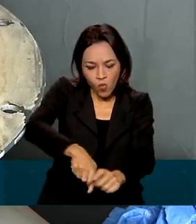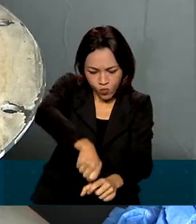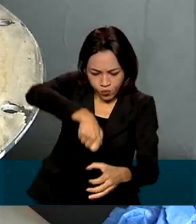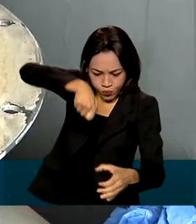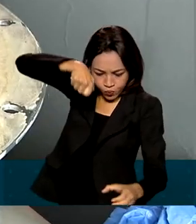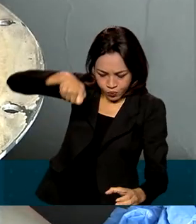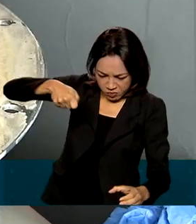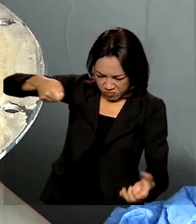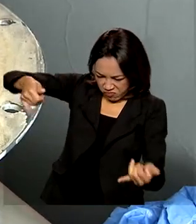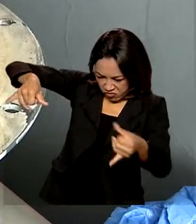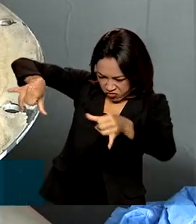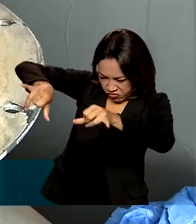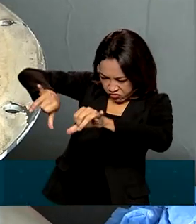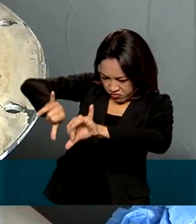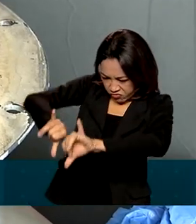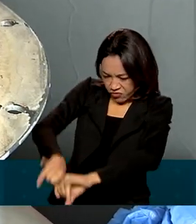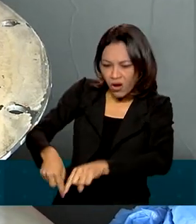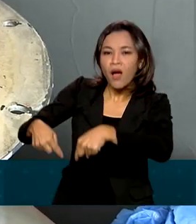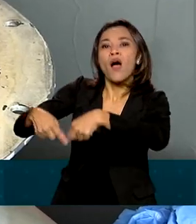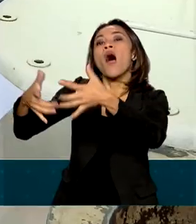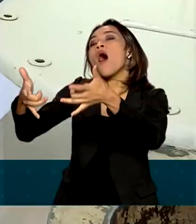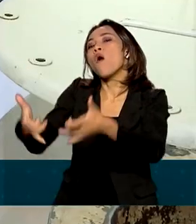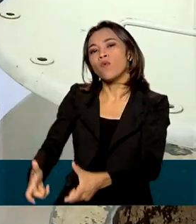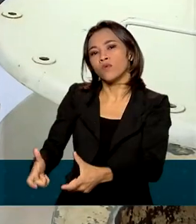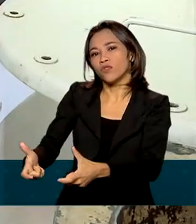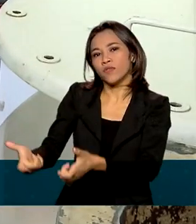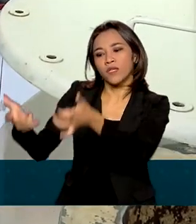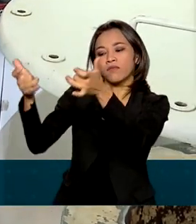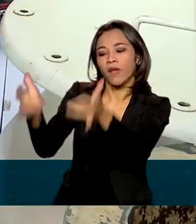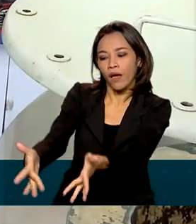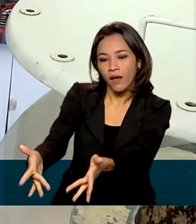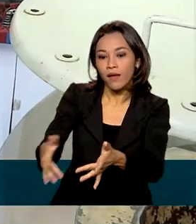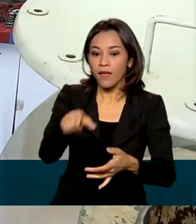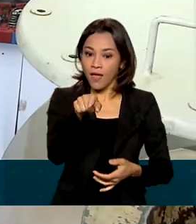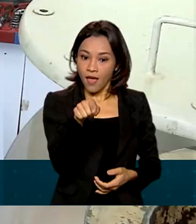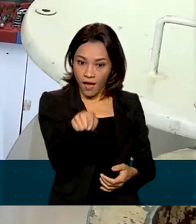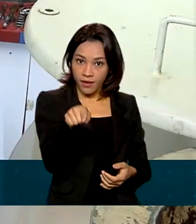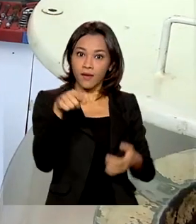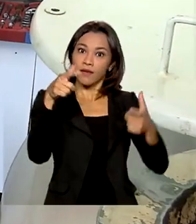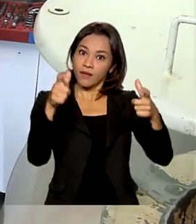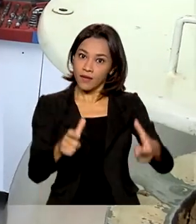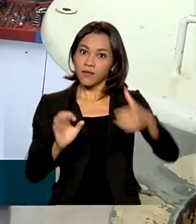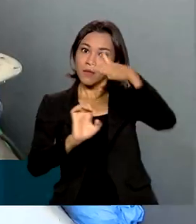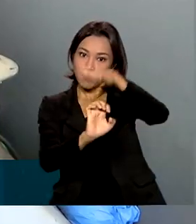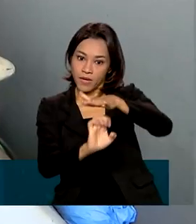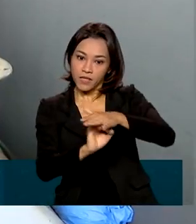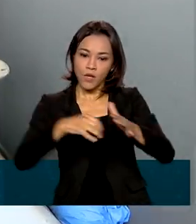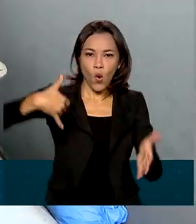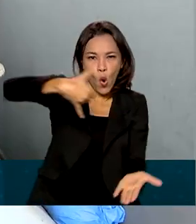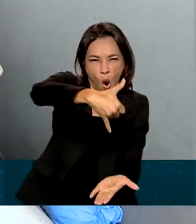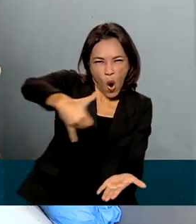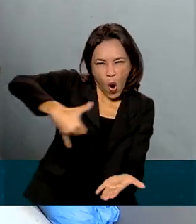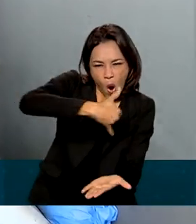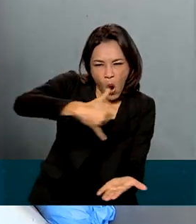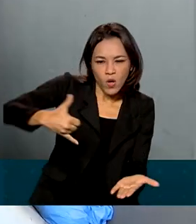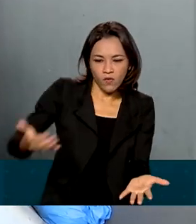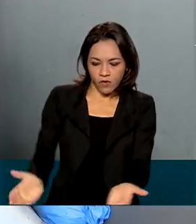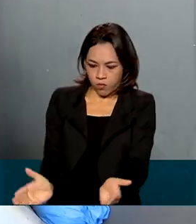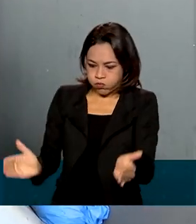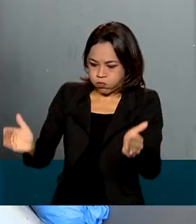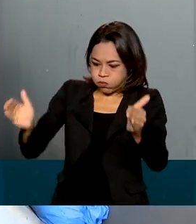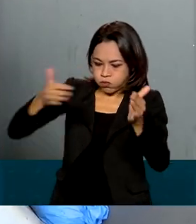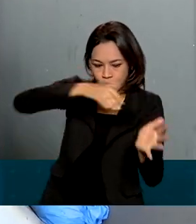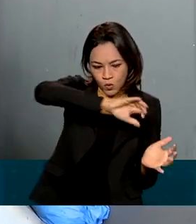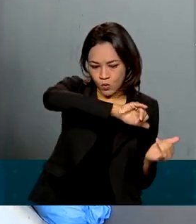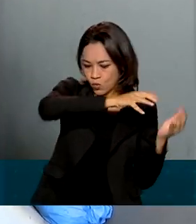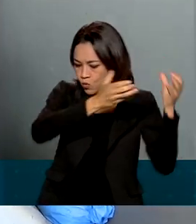queimado, que é retirado, vai parar onde? Nesta empresa em Brasília, o óleo usado fica armazenado em um tanque. Todo